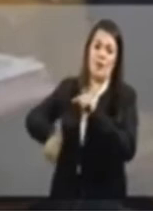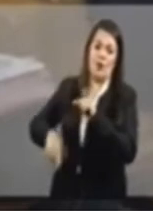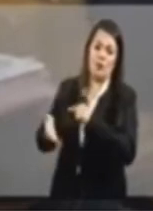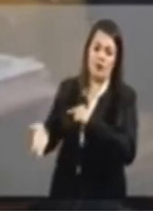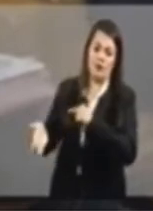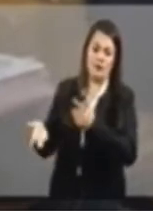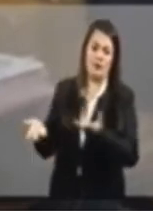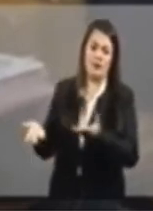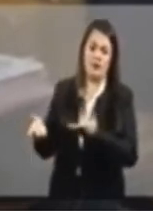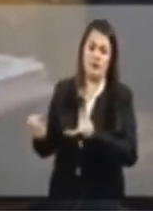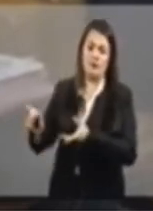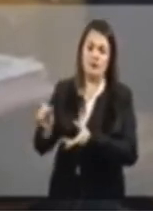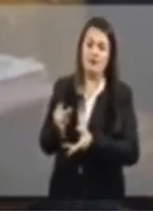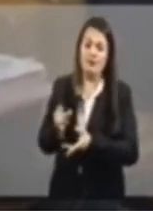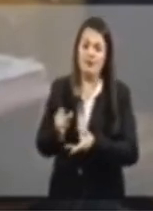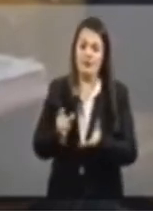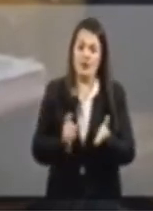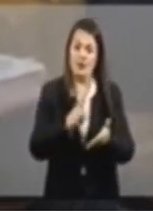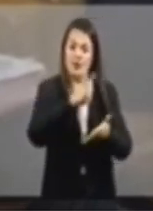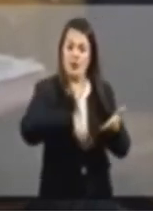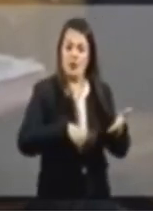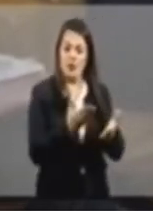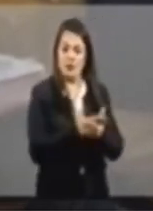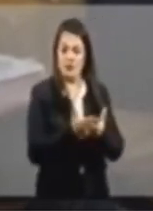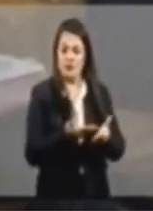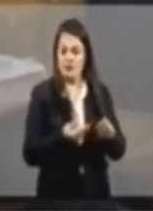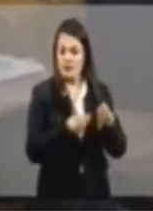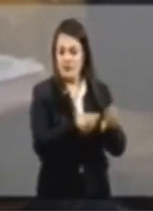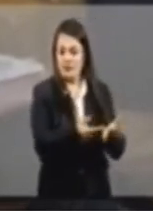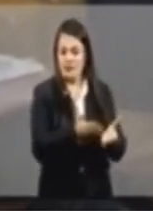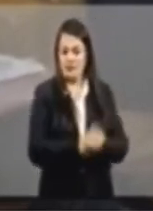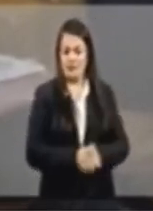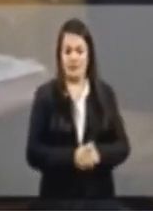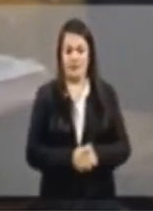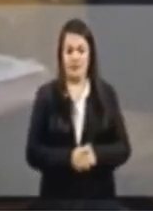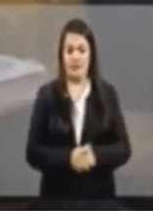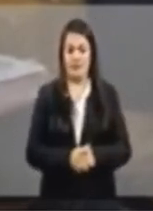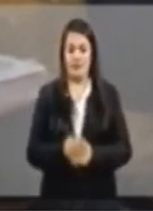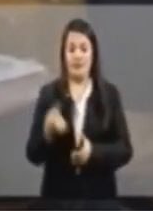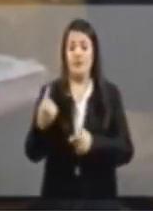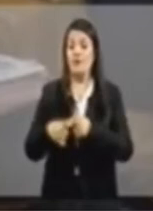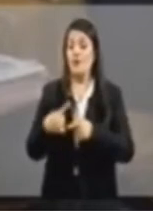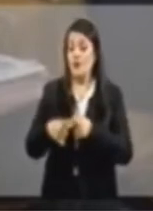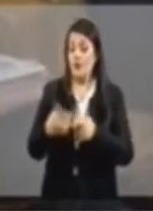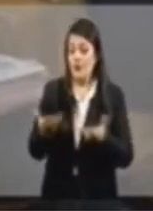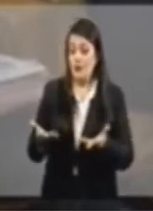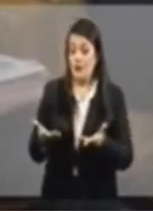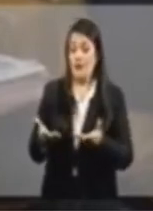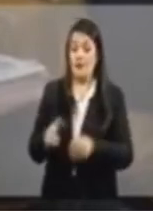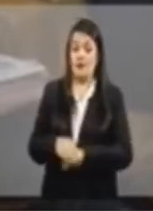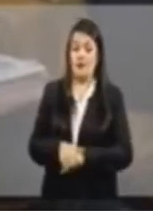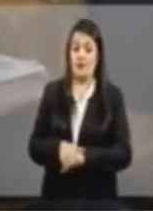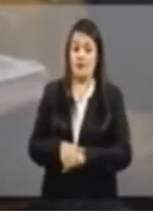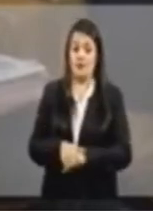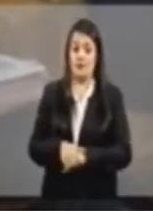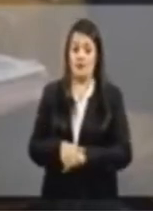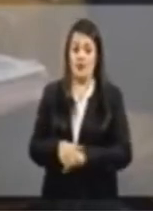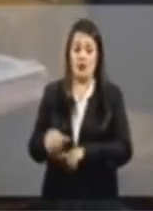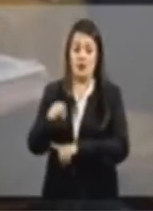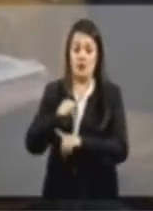sociedade e tudo isso em troca da proteção do que a sociedade nada